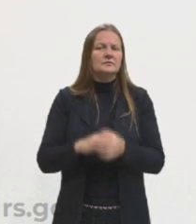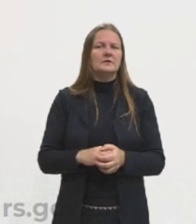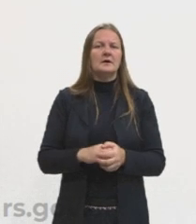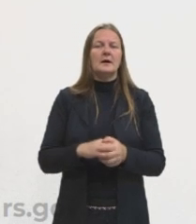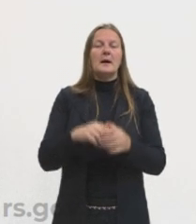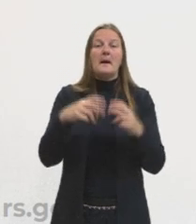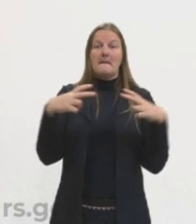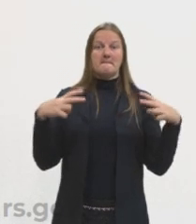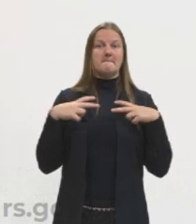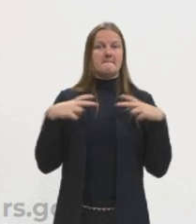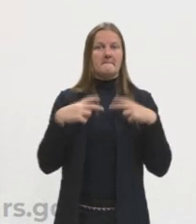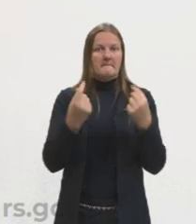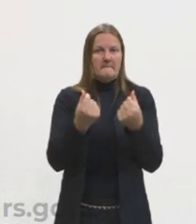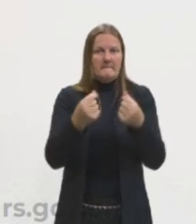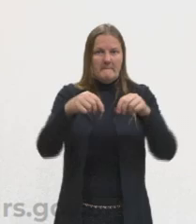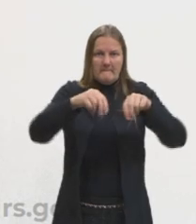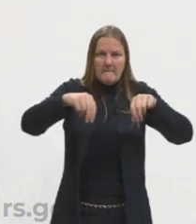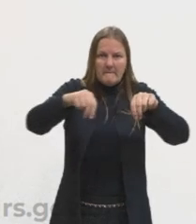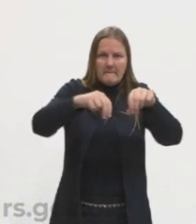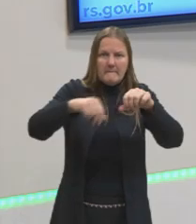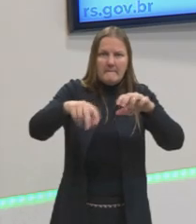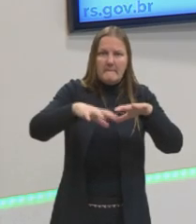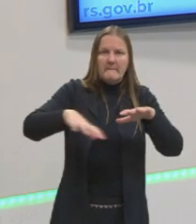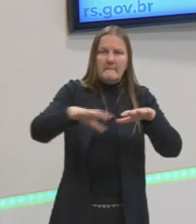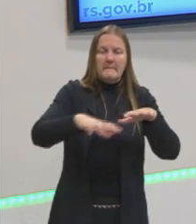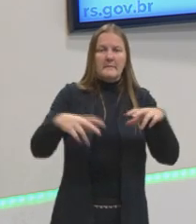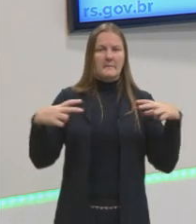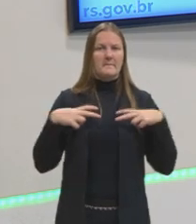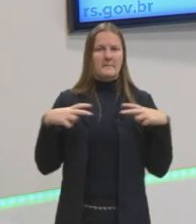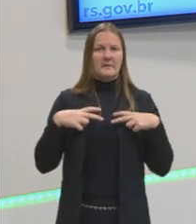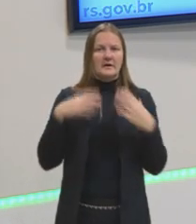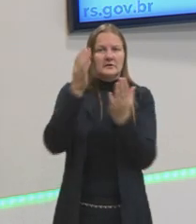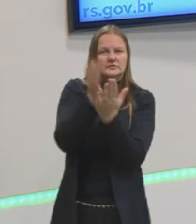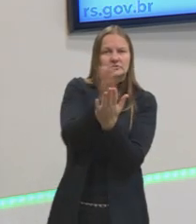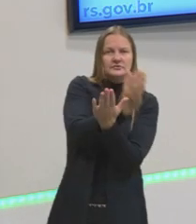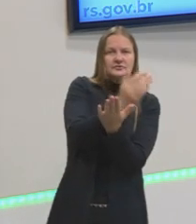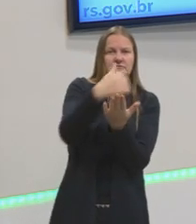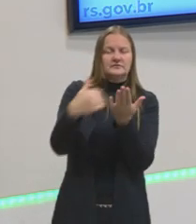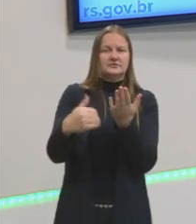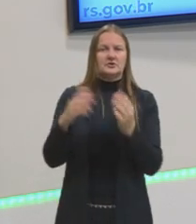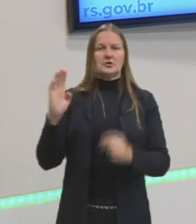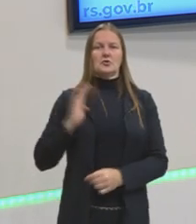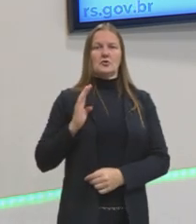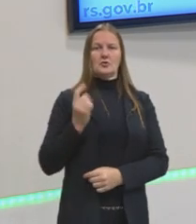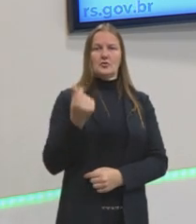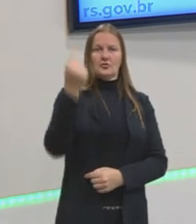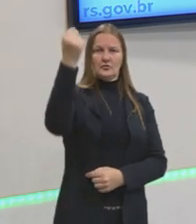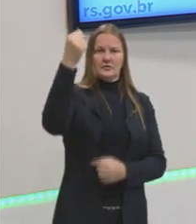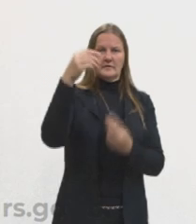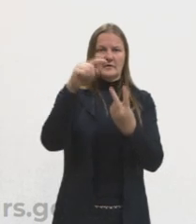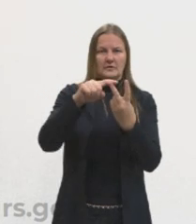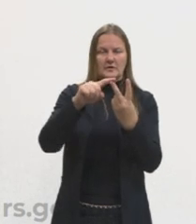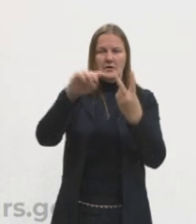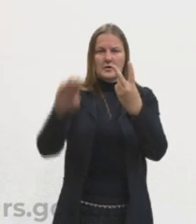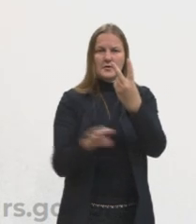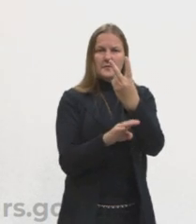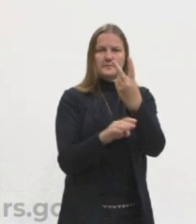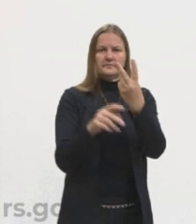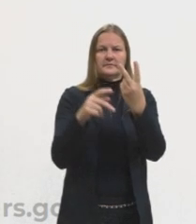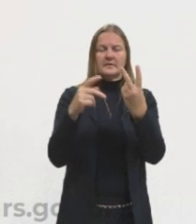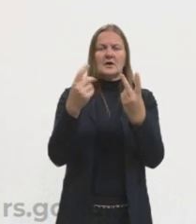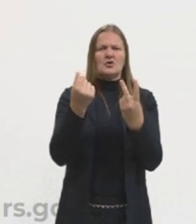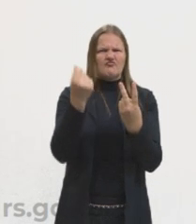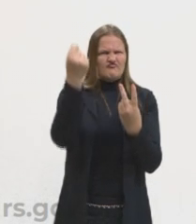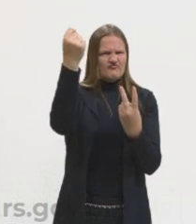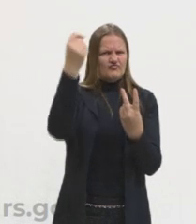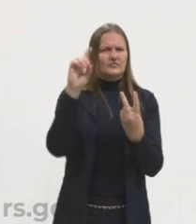propriedade privada a partir do momento da propriedade privada que dividir os trabalhadores em burguesia e proletariado EA burguesia é a